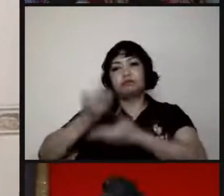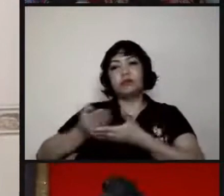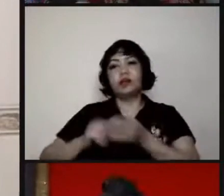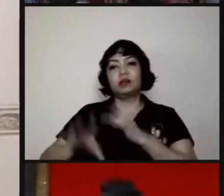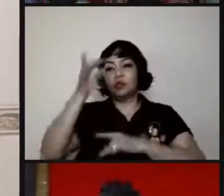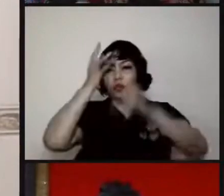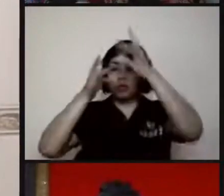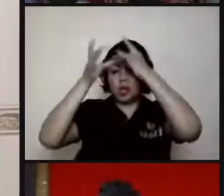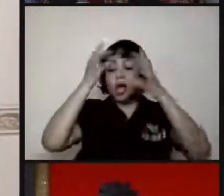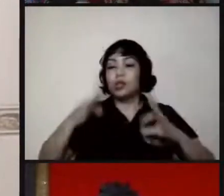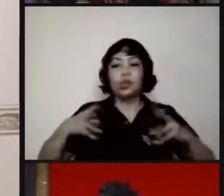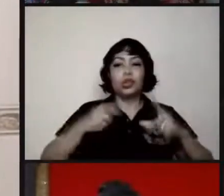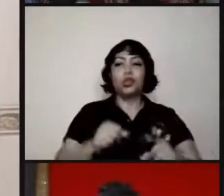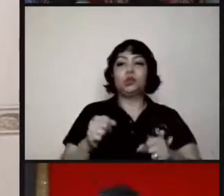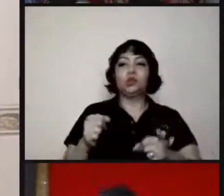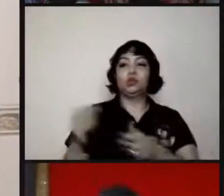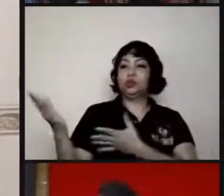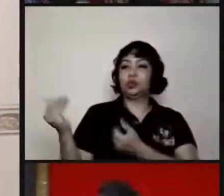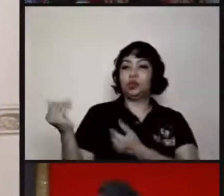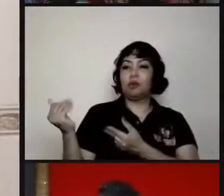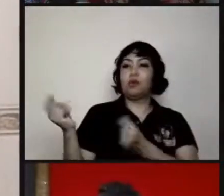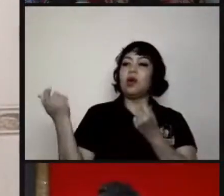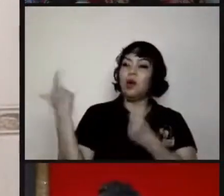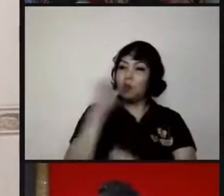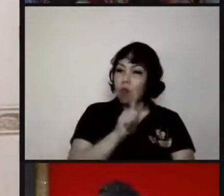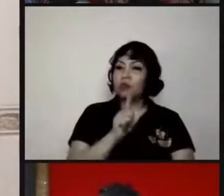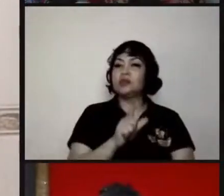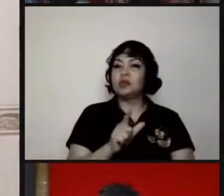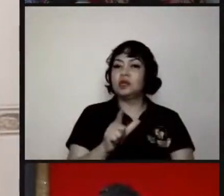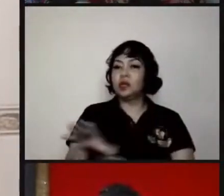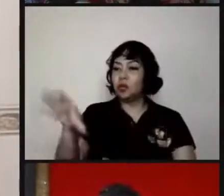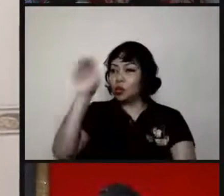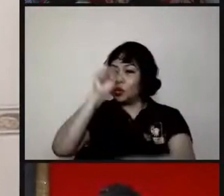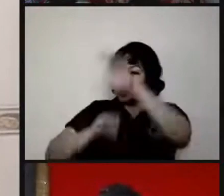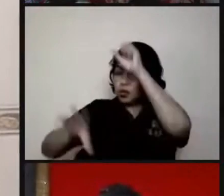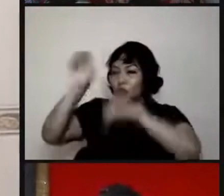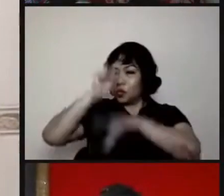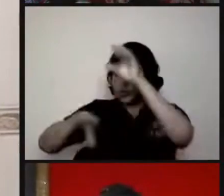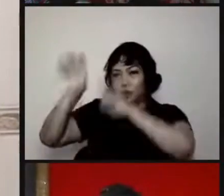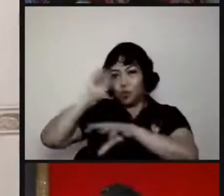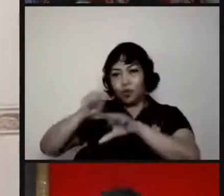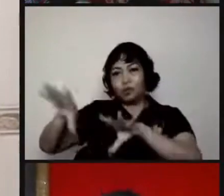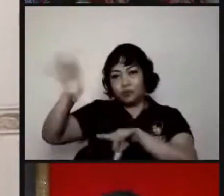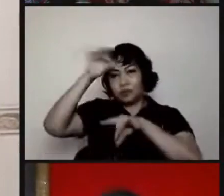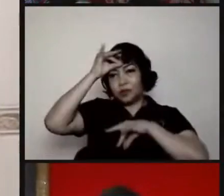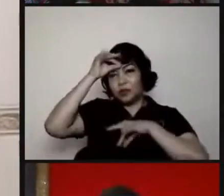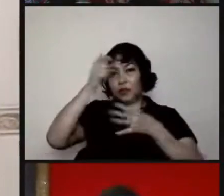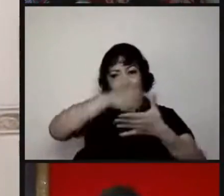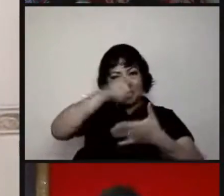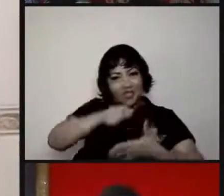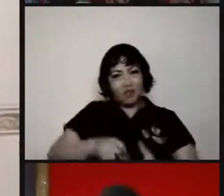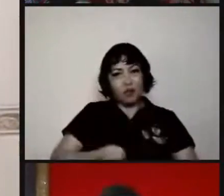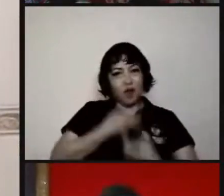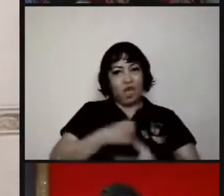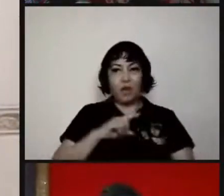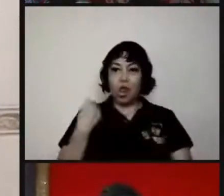que o jovem puder desfrutar para poder escrever o seu poema e nos deixar assim, porque